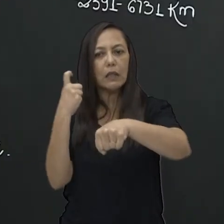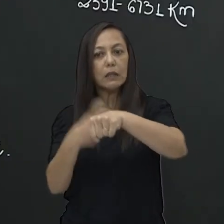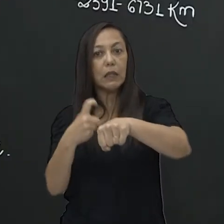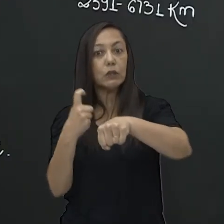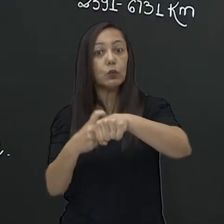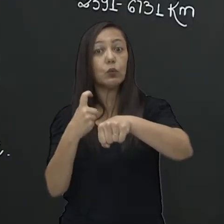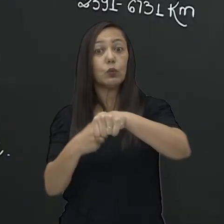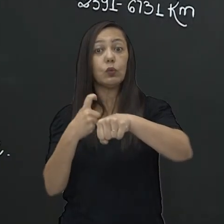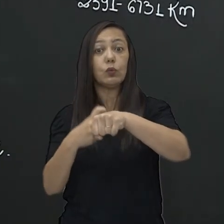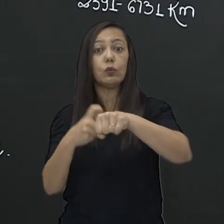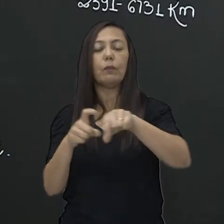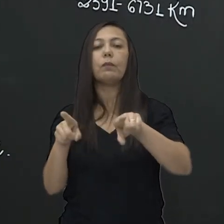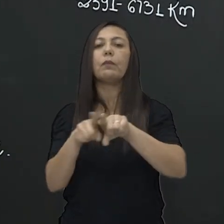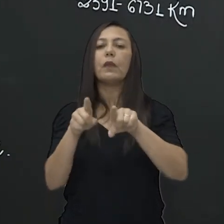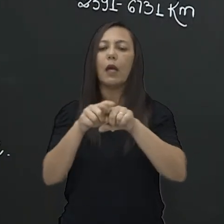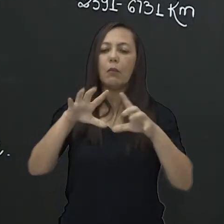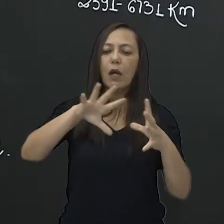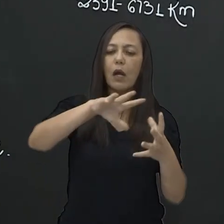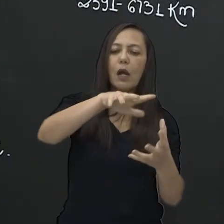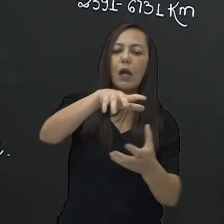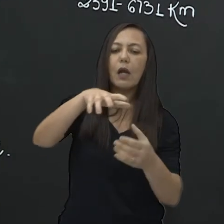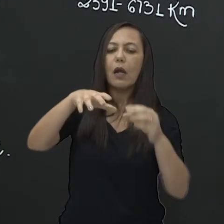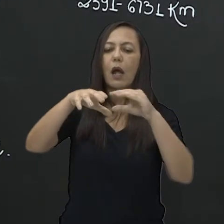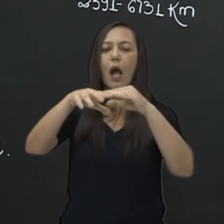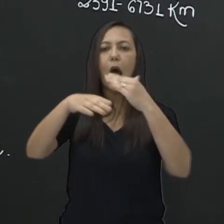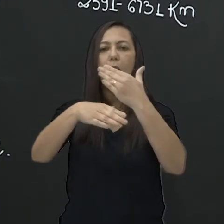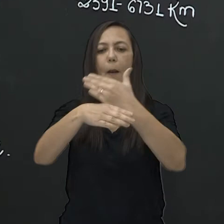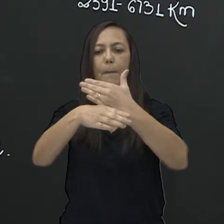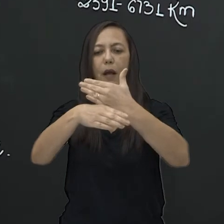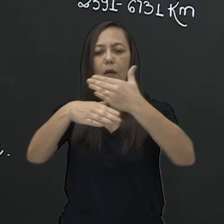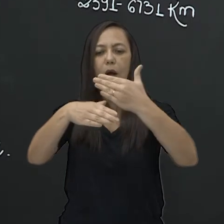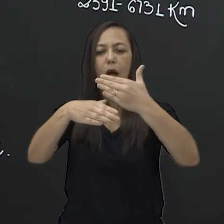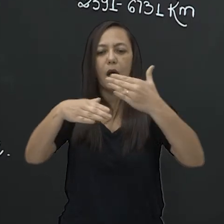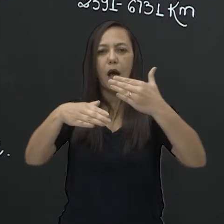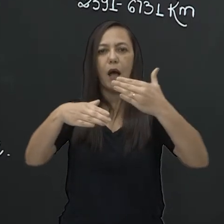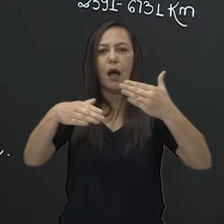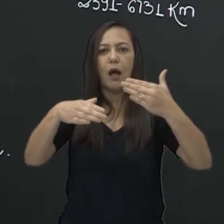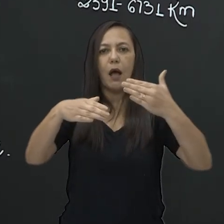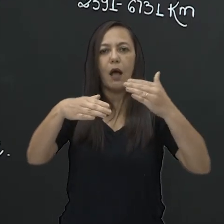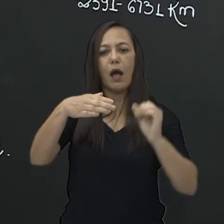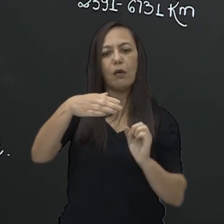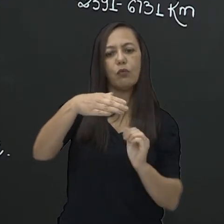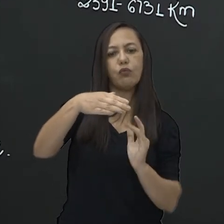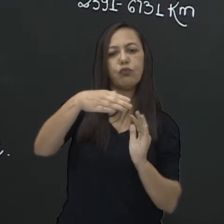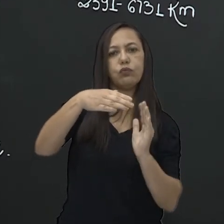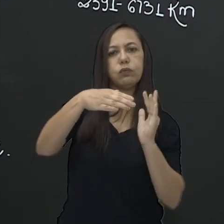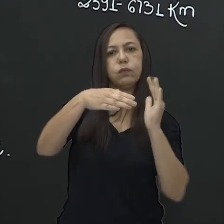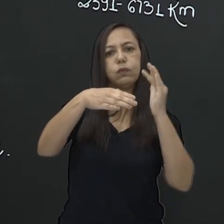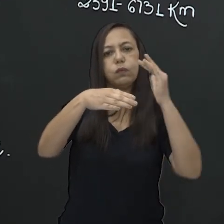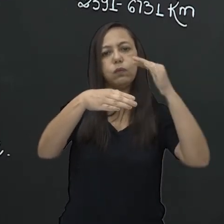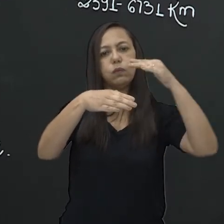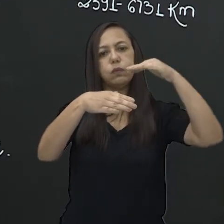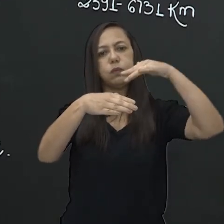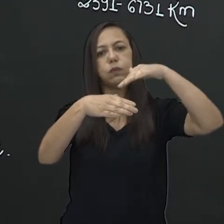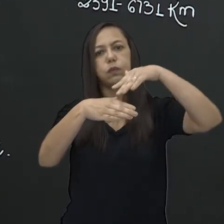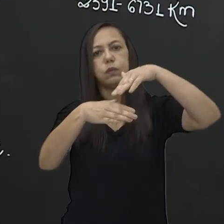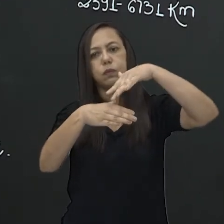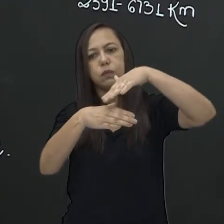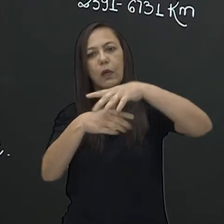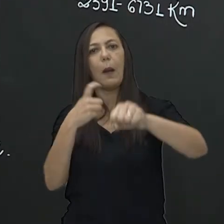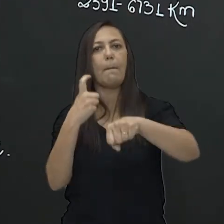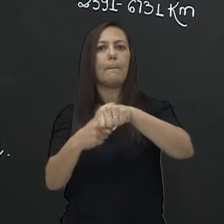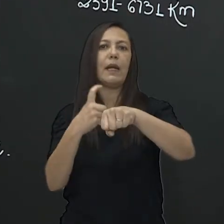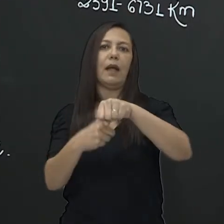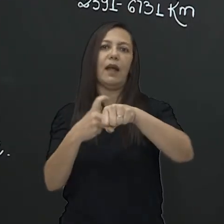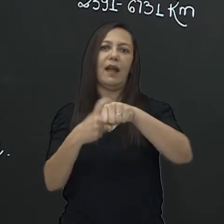simplesmente esse manto ele vai, as placas elas vão se afastando e esse manto ele vai subindo, subindo e ele